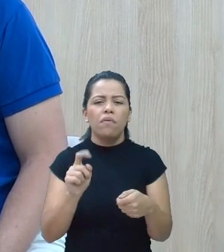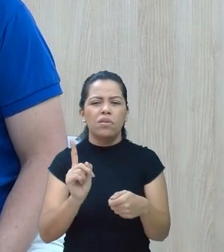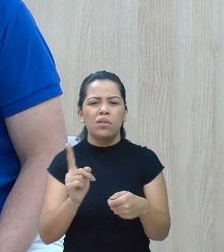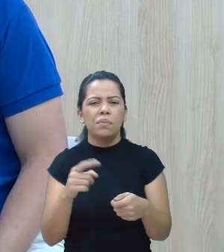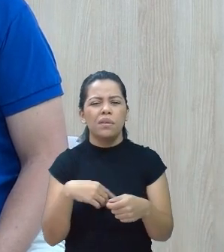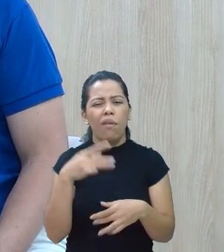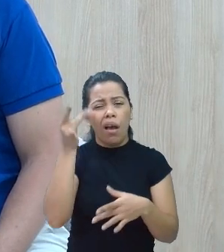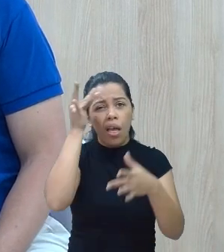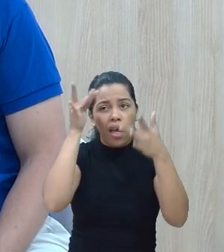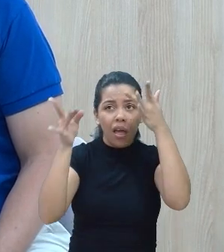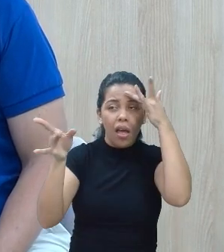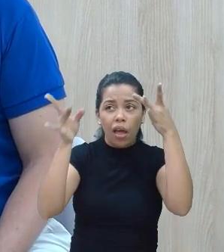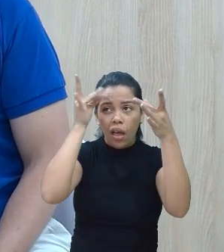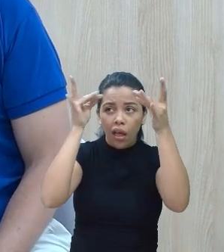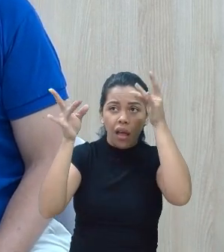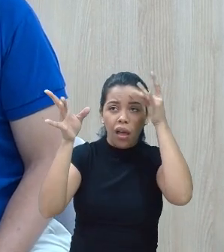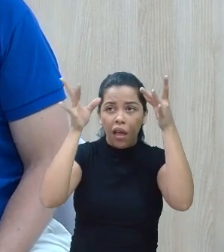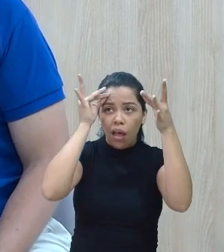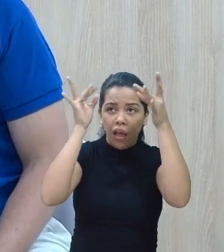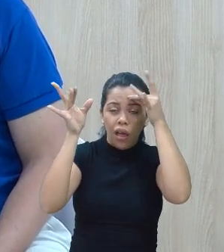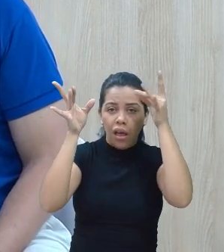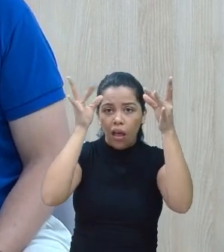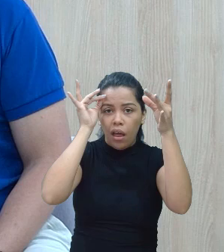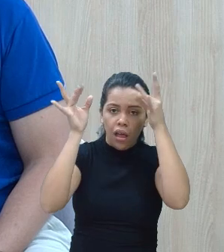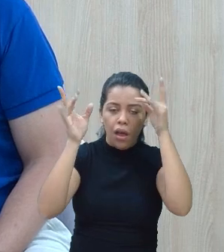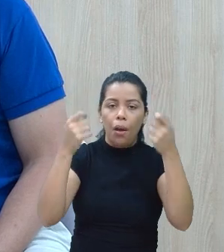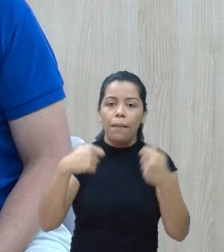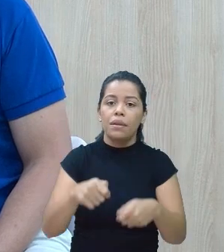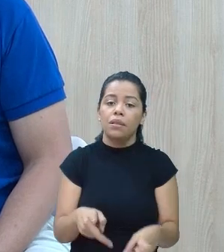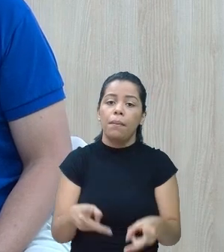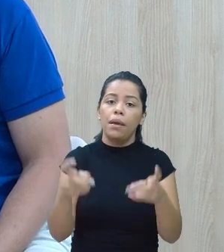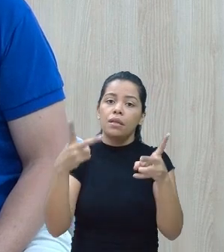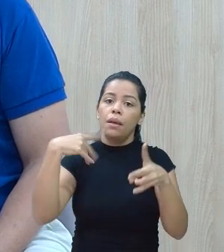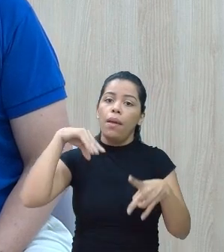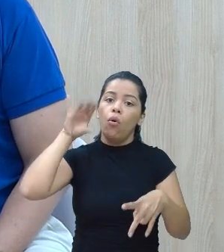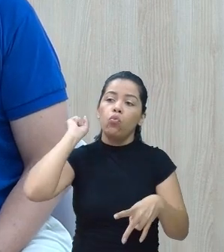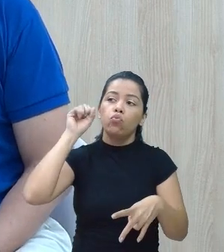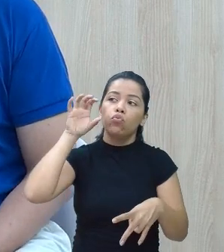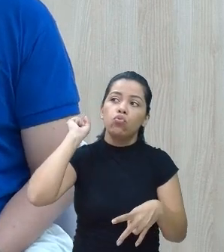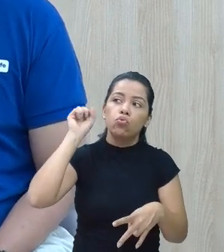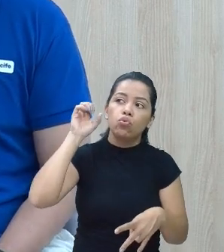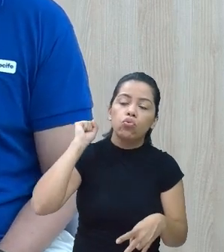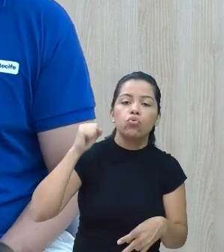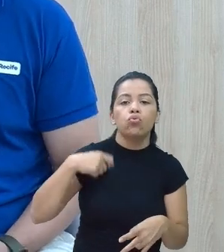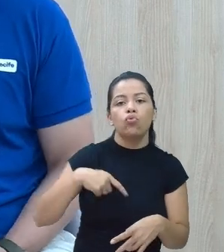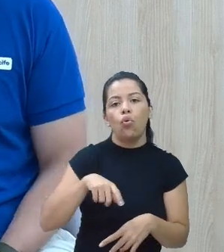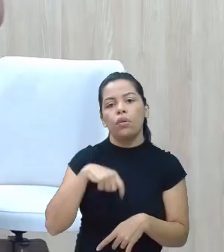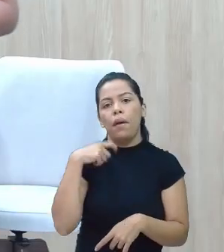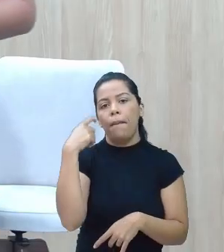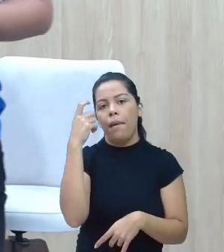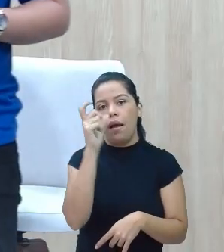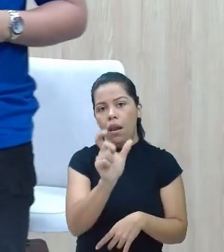X, Z, é som de chiado. Teve som de chiado, é S. Boa.